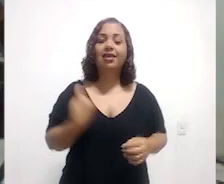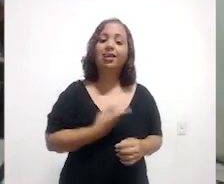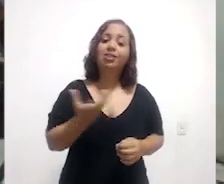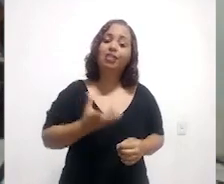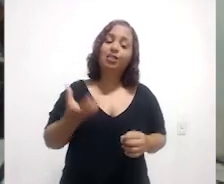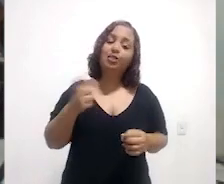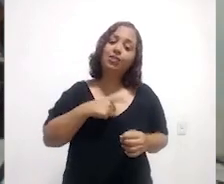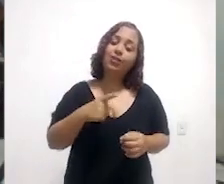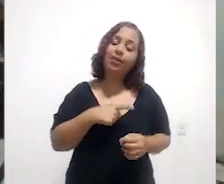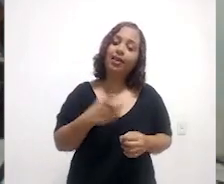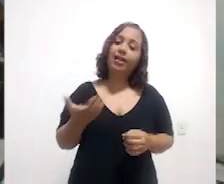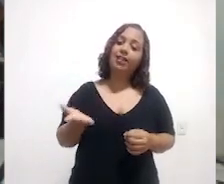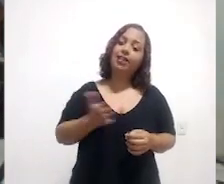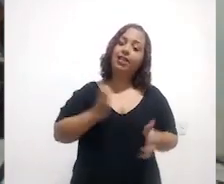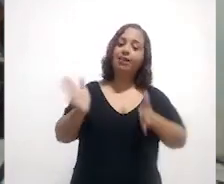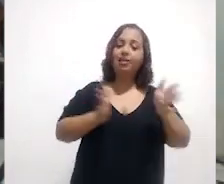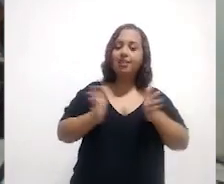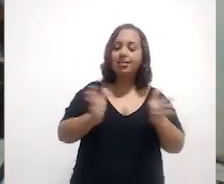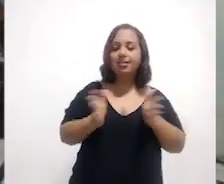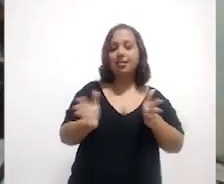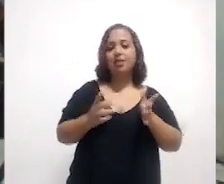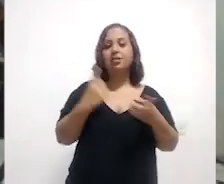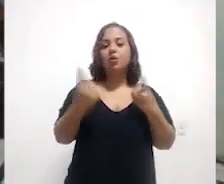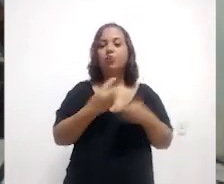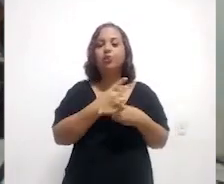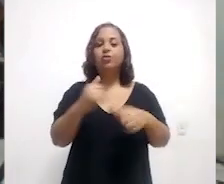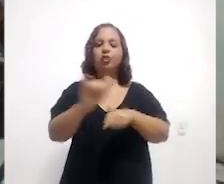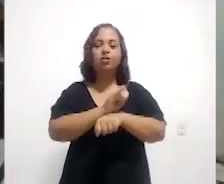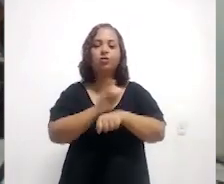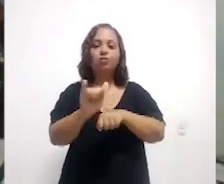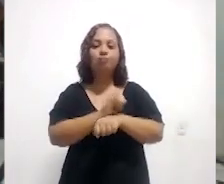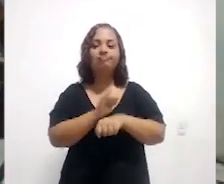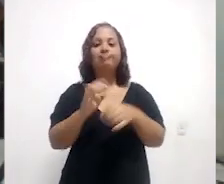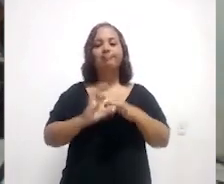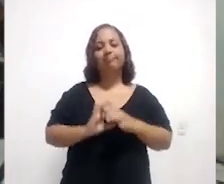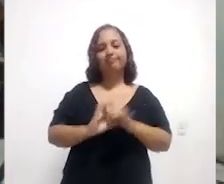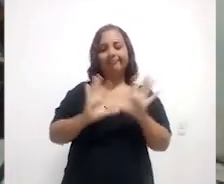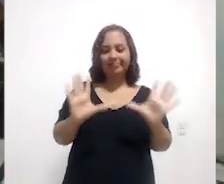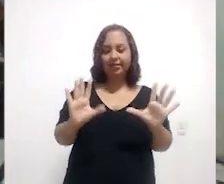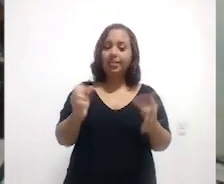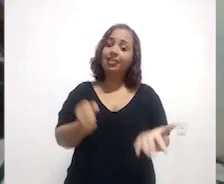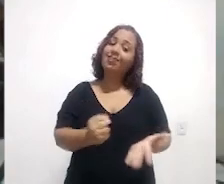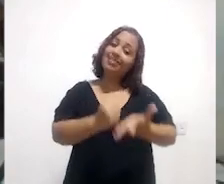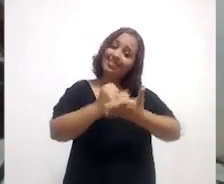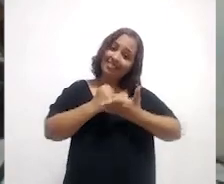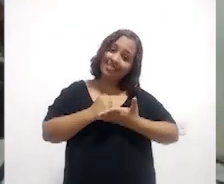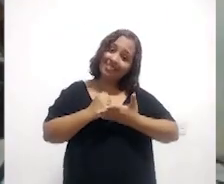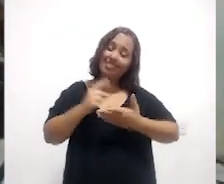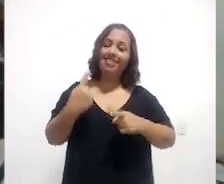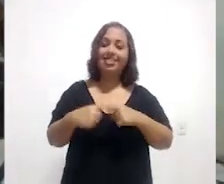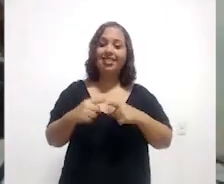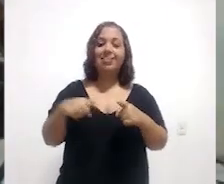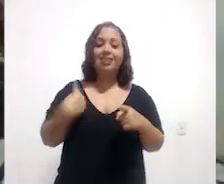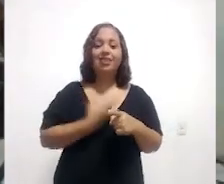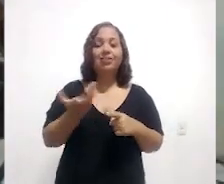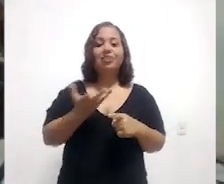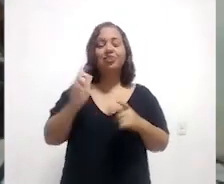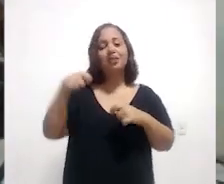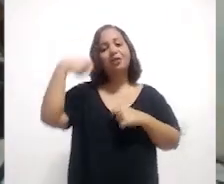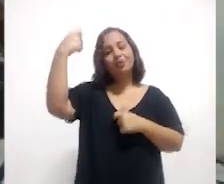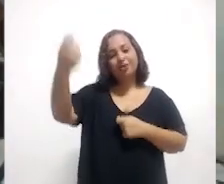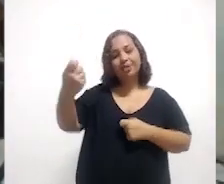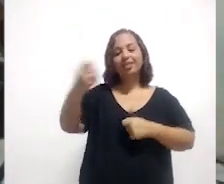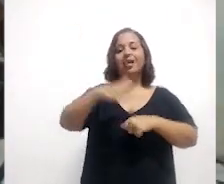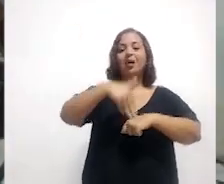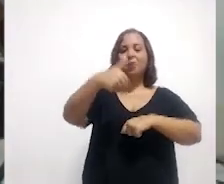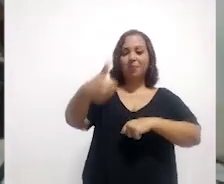acesso a alguns recursos de YouTube, somente isso, tá bom? Então, ajuda a gente, porque a gente quer dar o melhor para